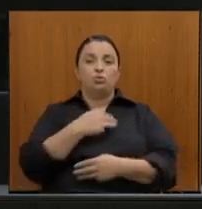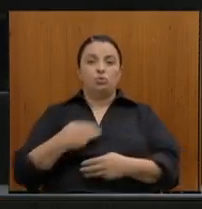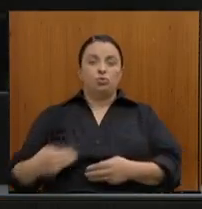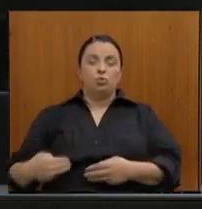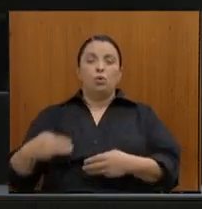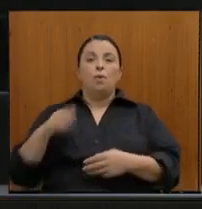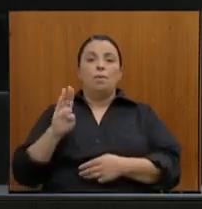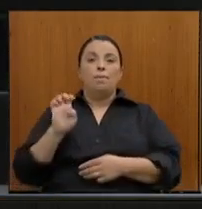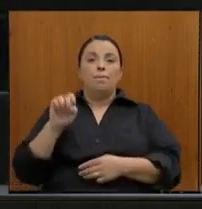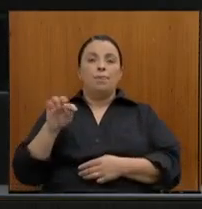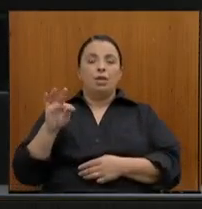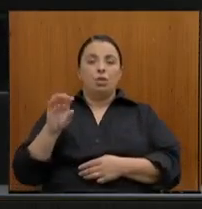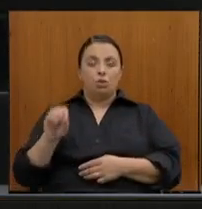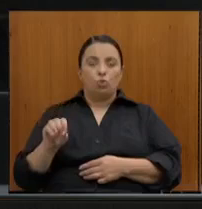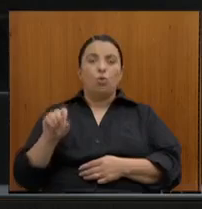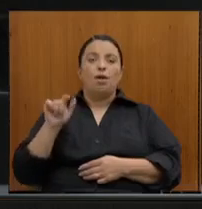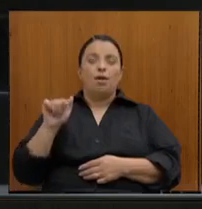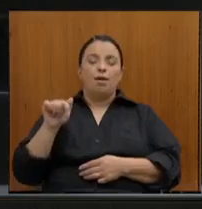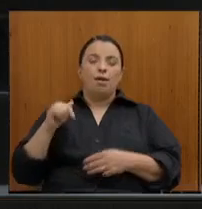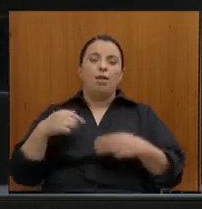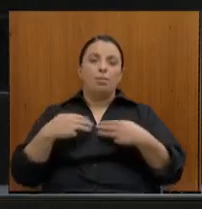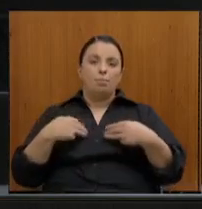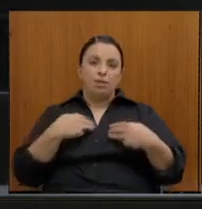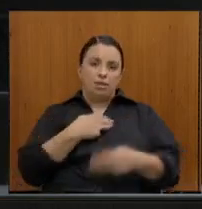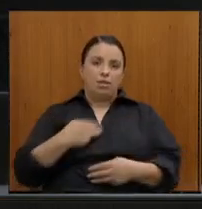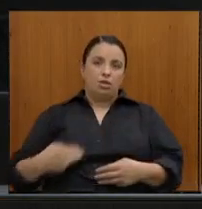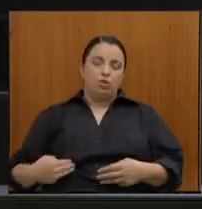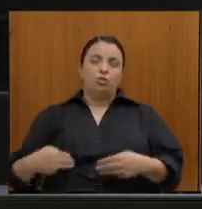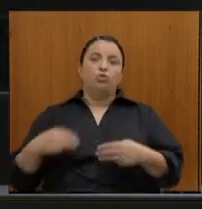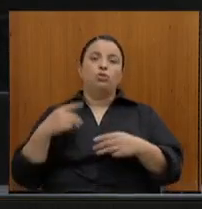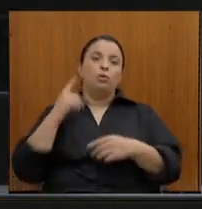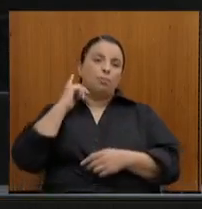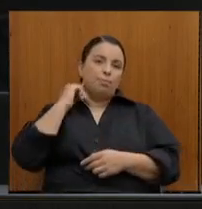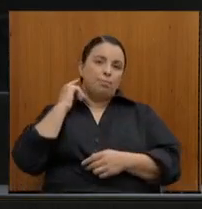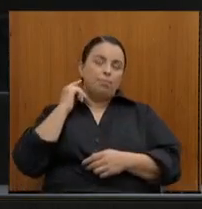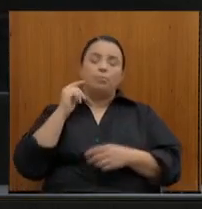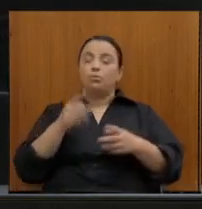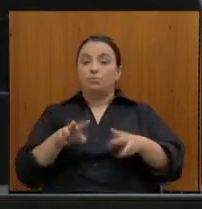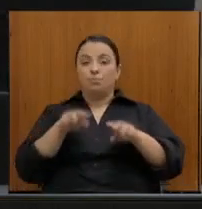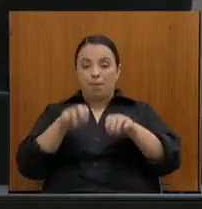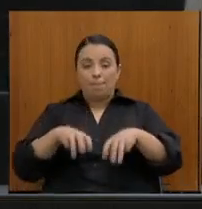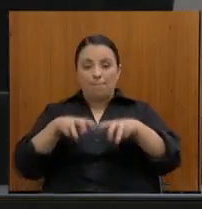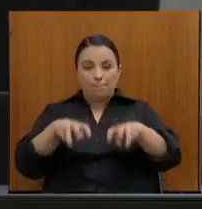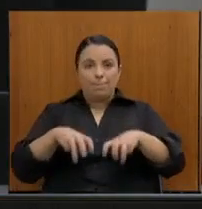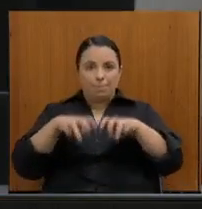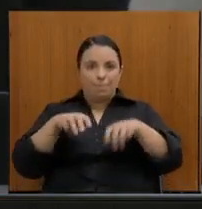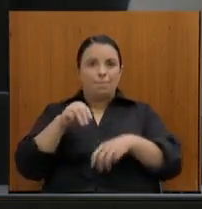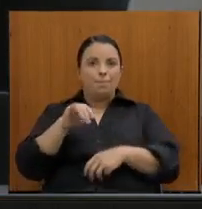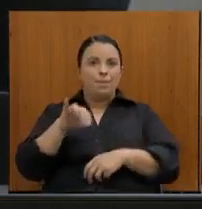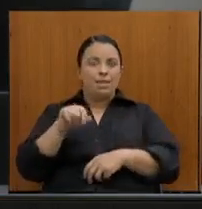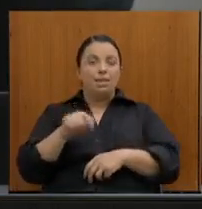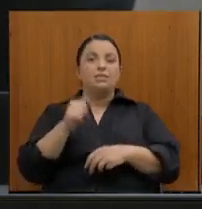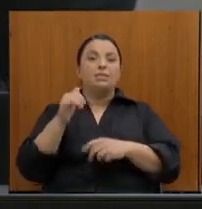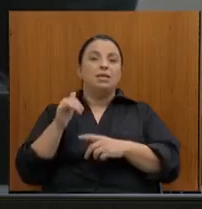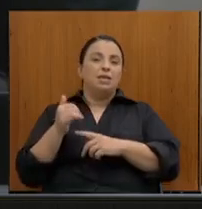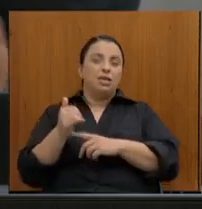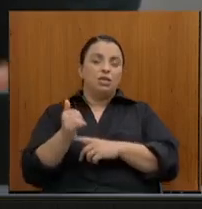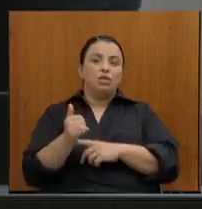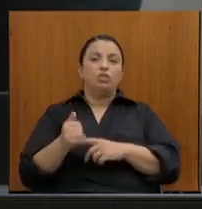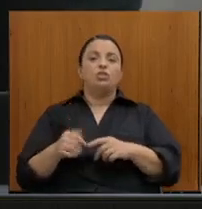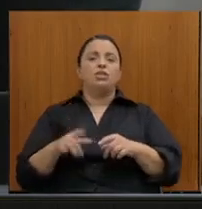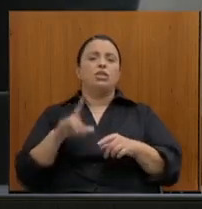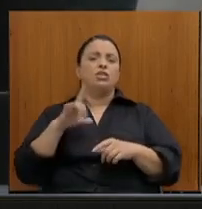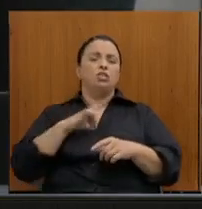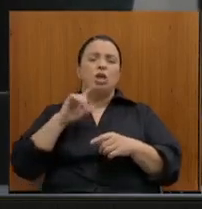tava lá o mês de Minas e energia abalar também o nosso vice-governador Paulo Brant tava o presidente da Cemig